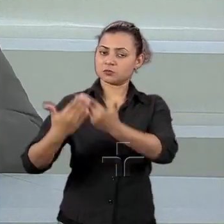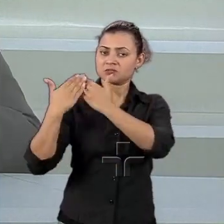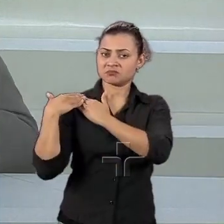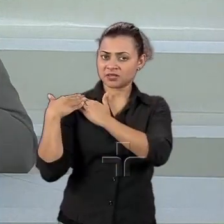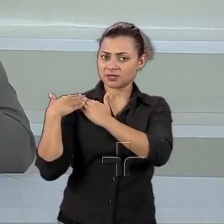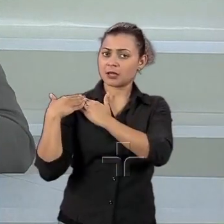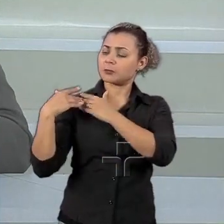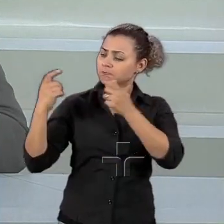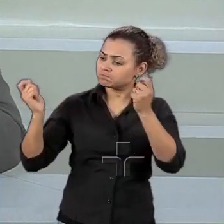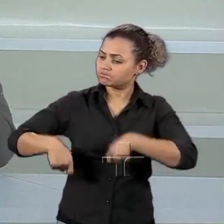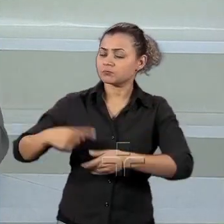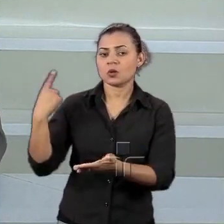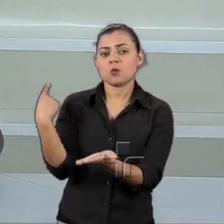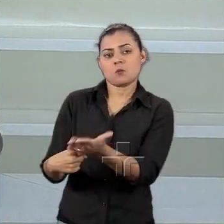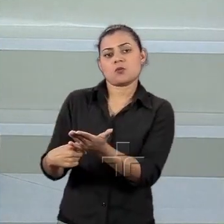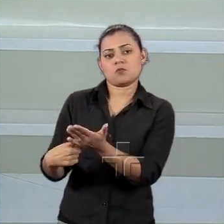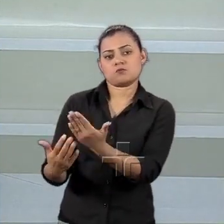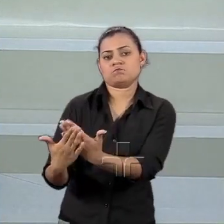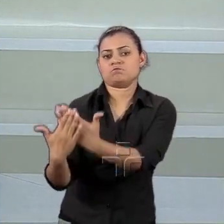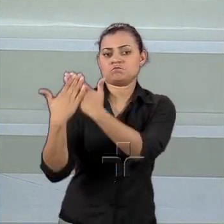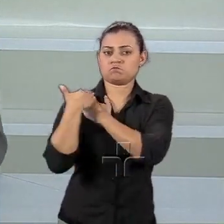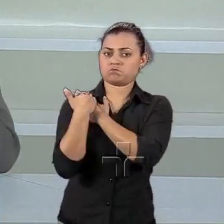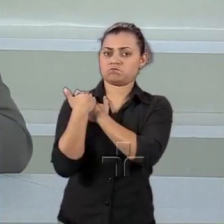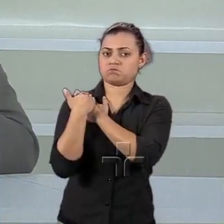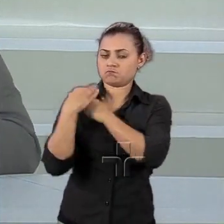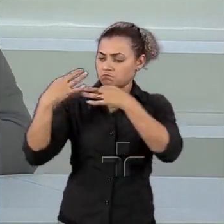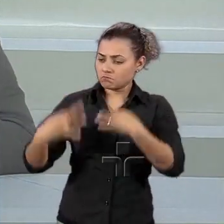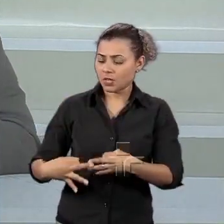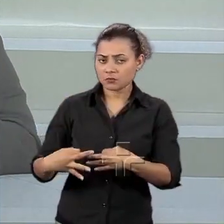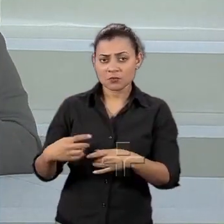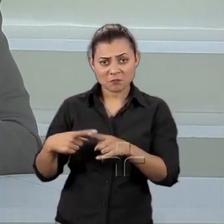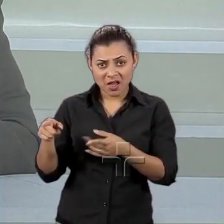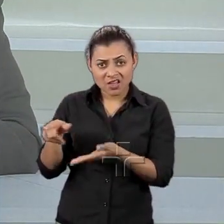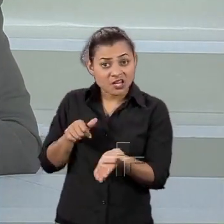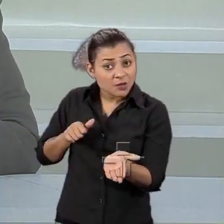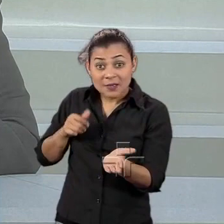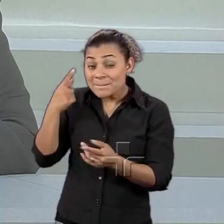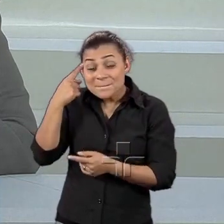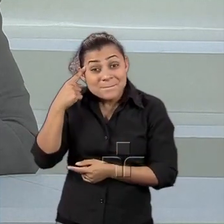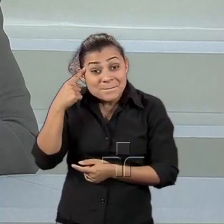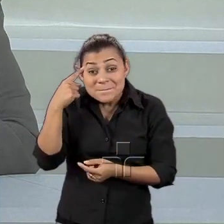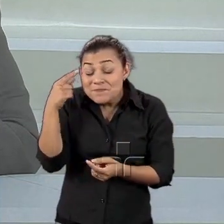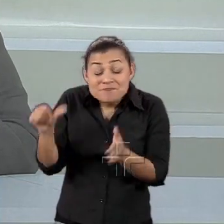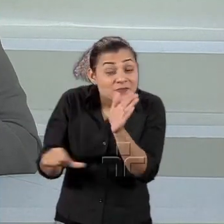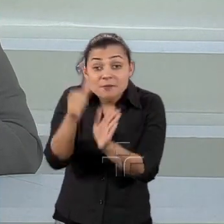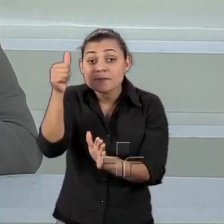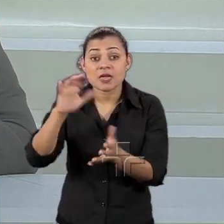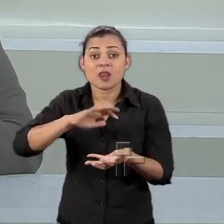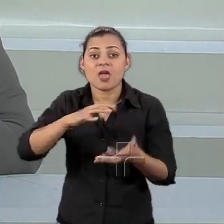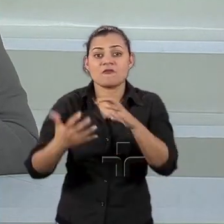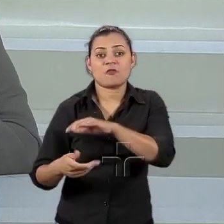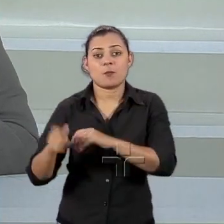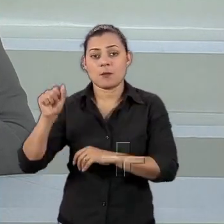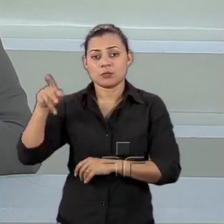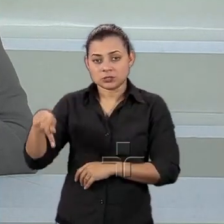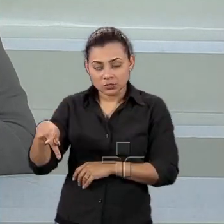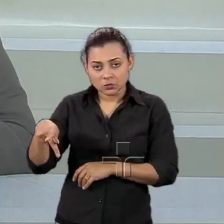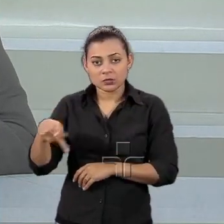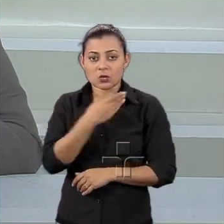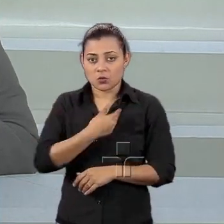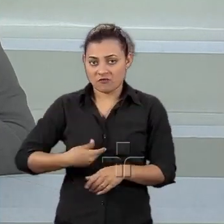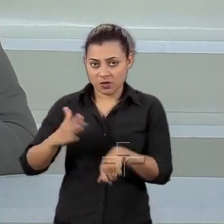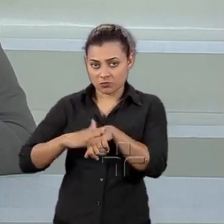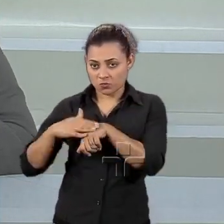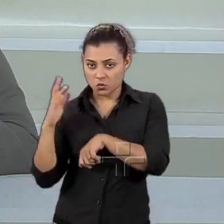e comprometimento programático e ideológico. Tanto que ele expulsou, na primeira reforma que fez da Previdência Social no governo